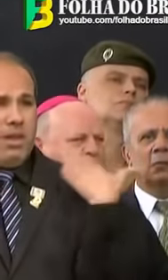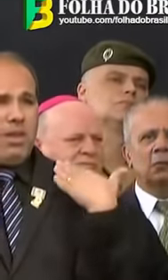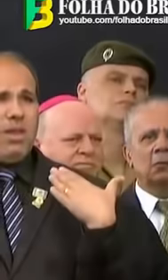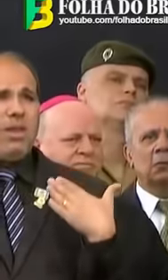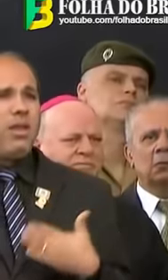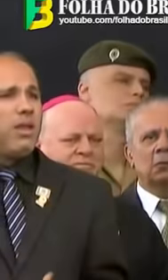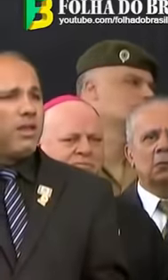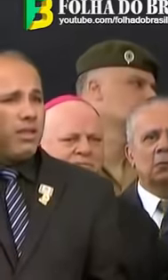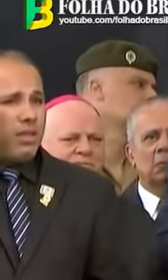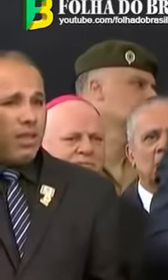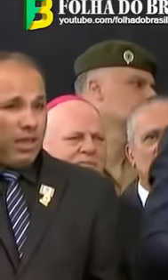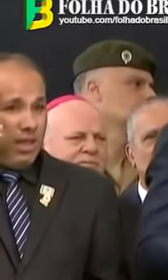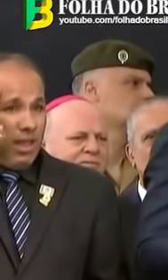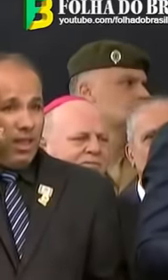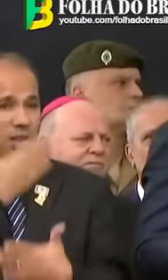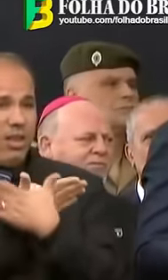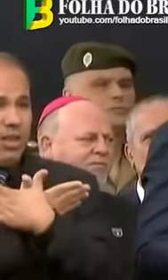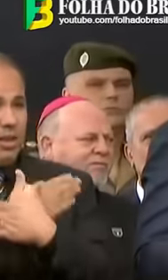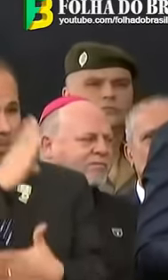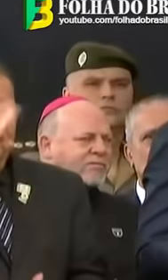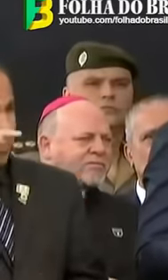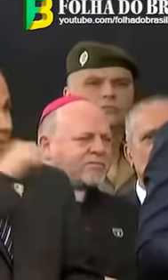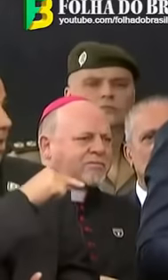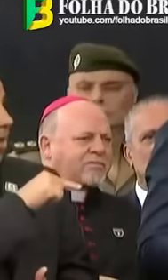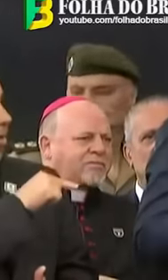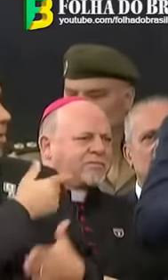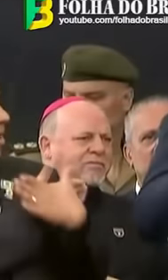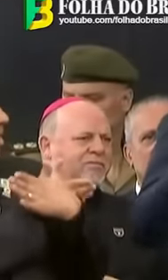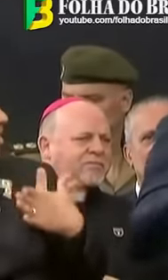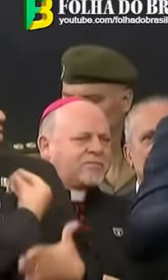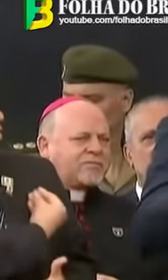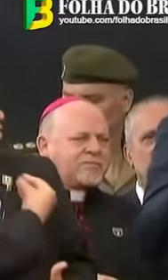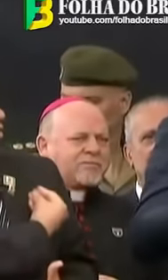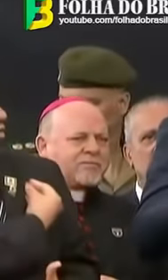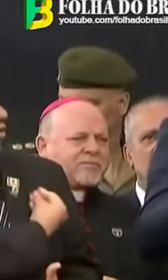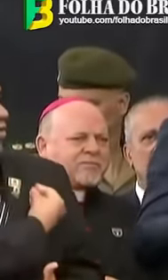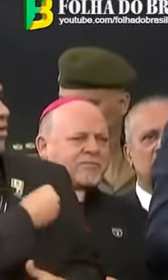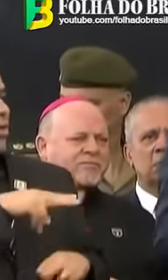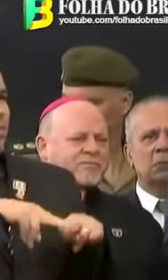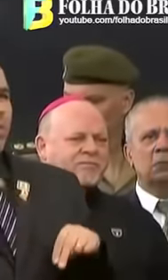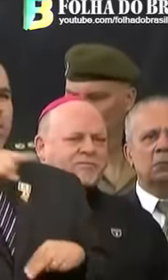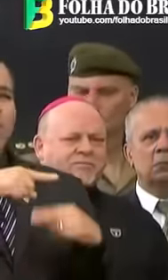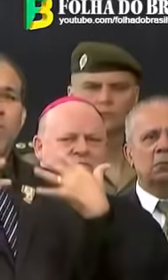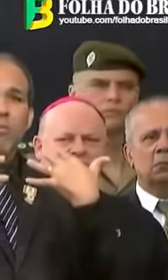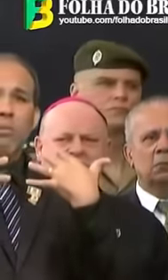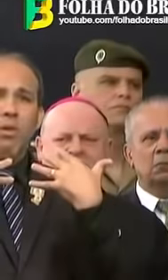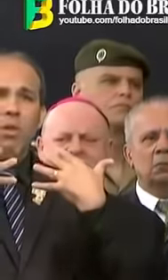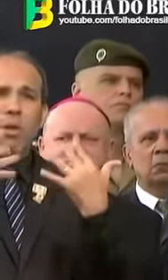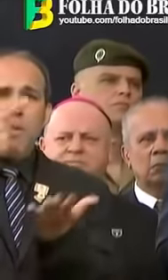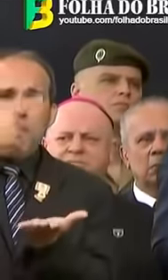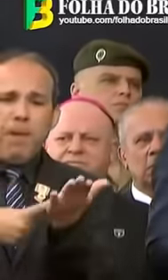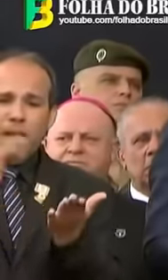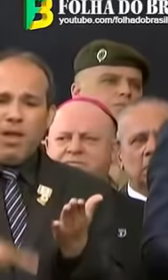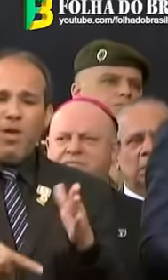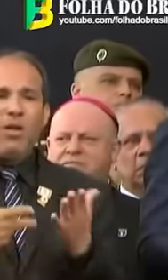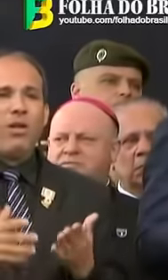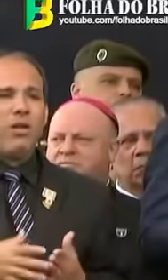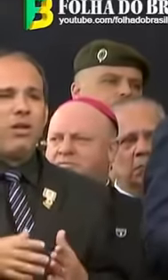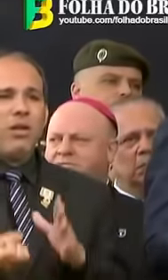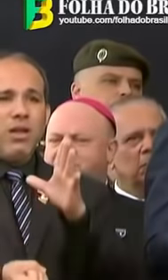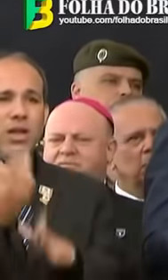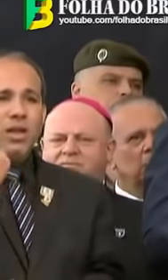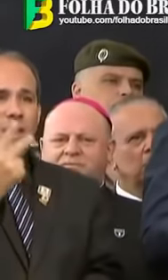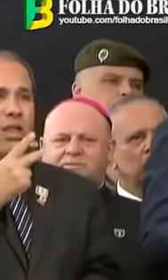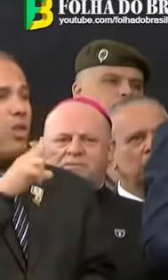Exército, da Aeronáutica, em especial da Aeronáutica presente aqui, por essa sessão desta área, que não